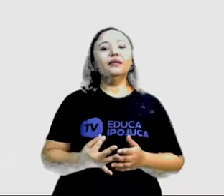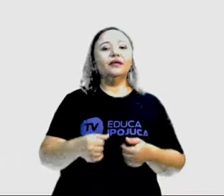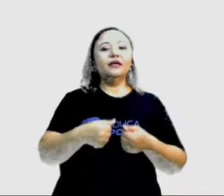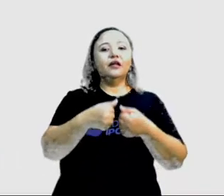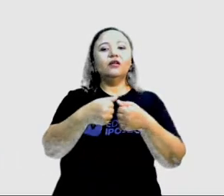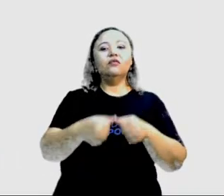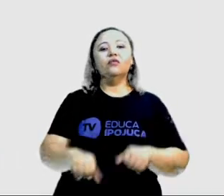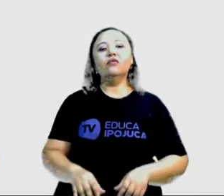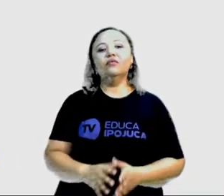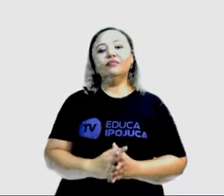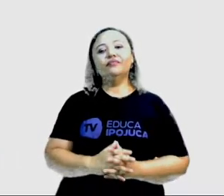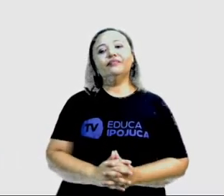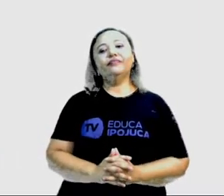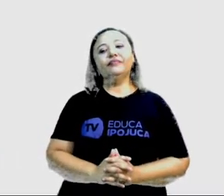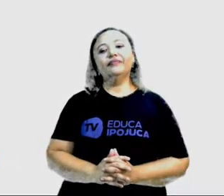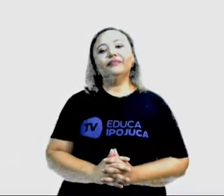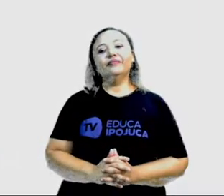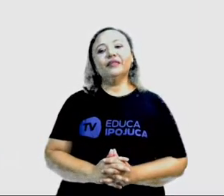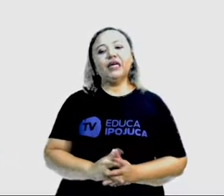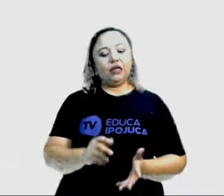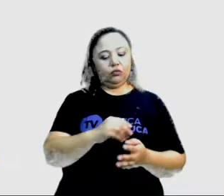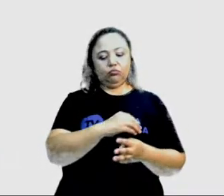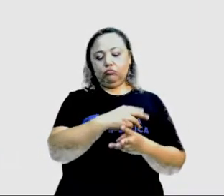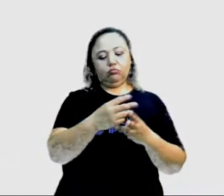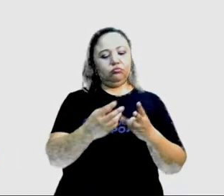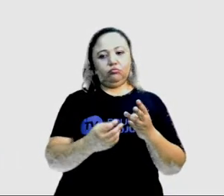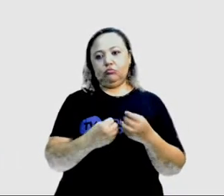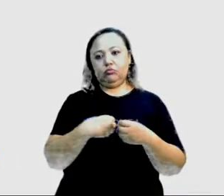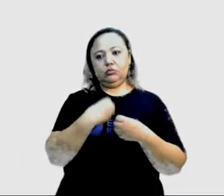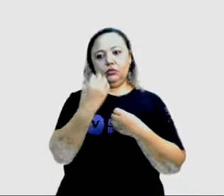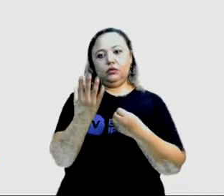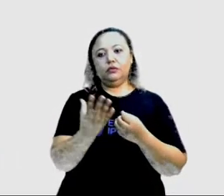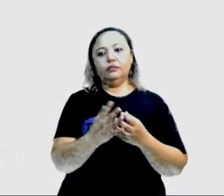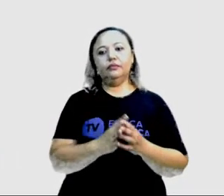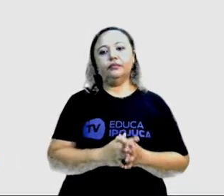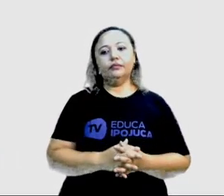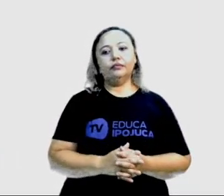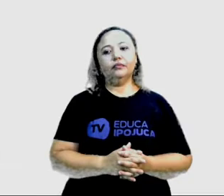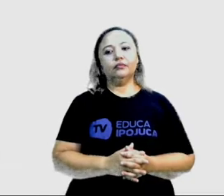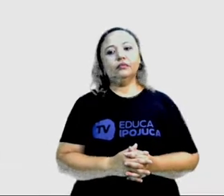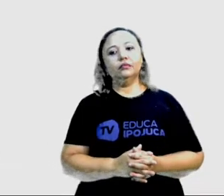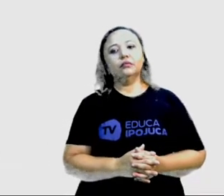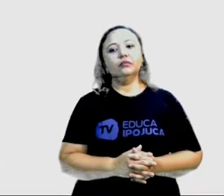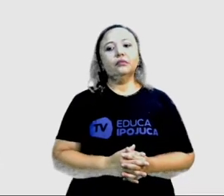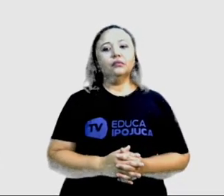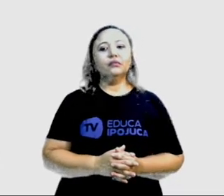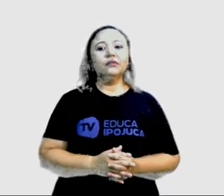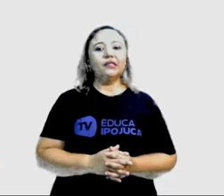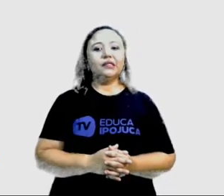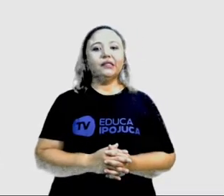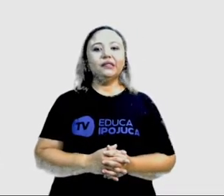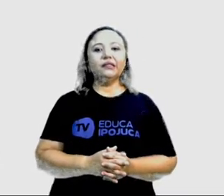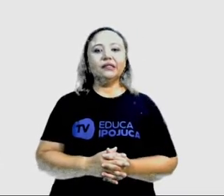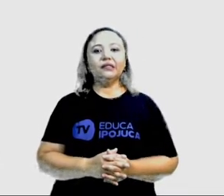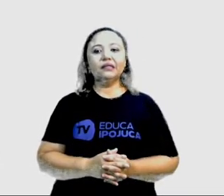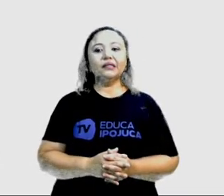vai ficar? E eu acho que é 1, e vocês acham que quanto?